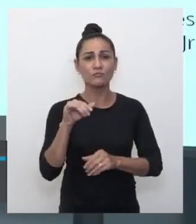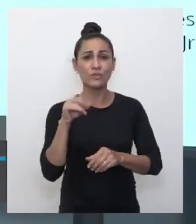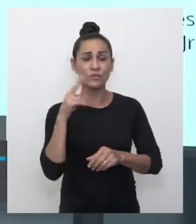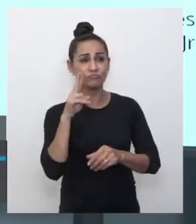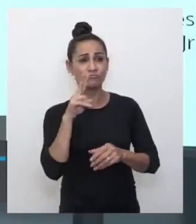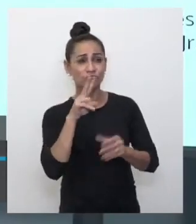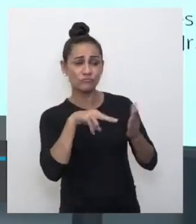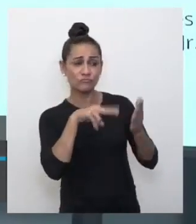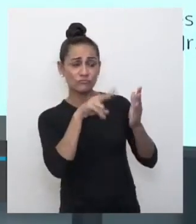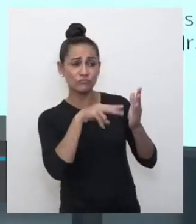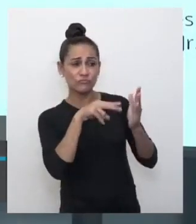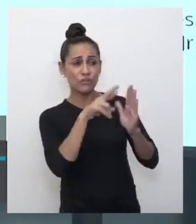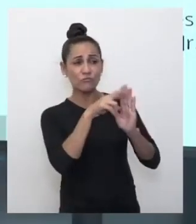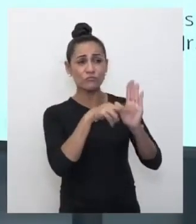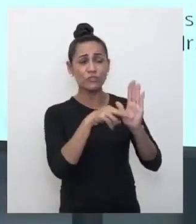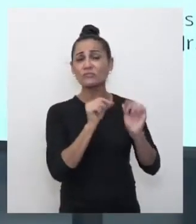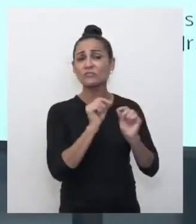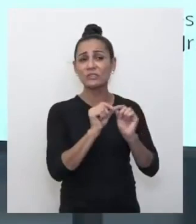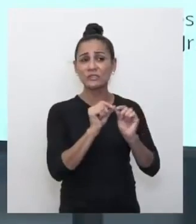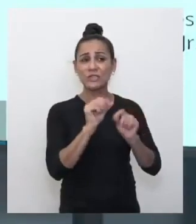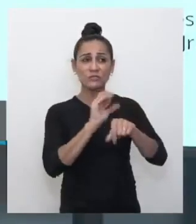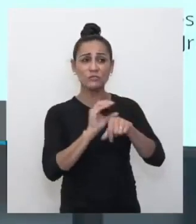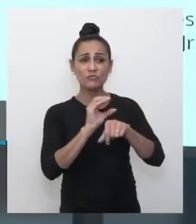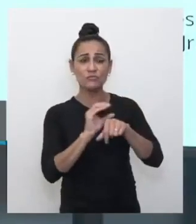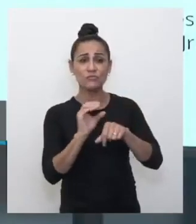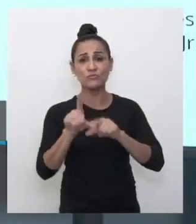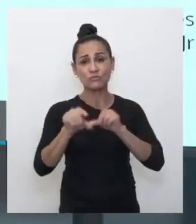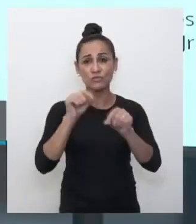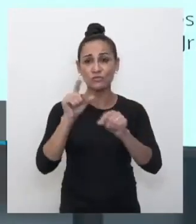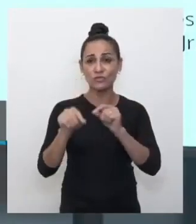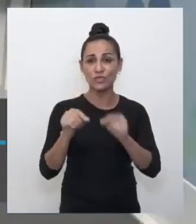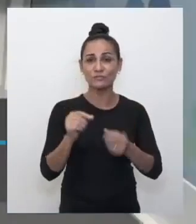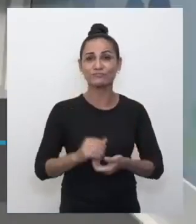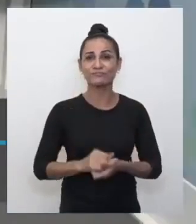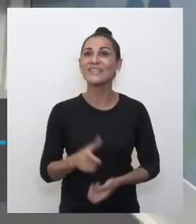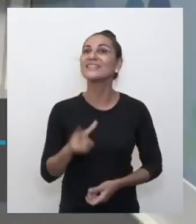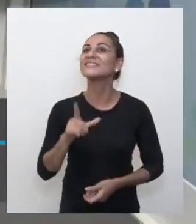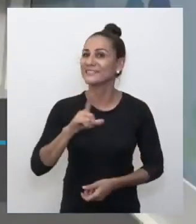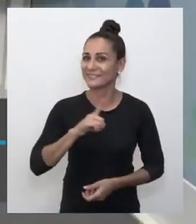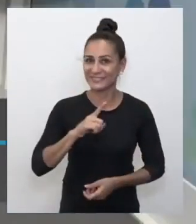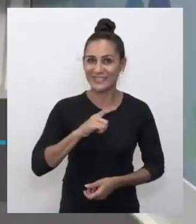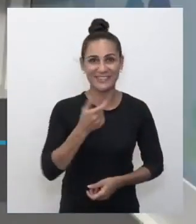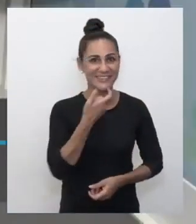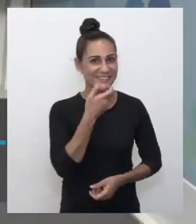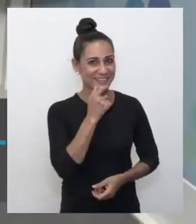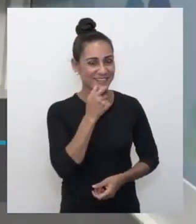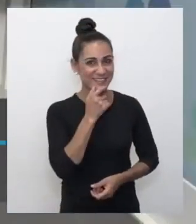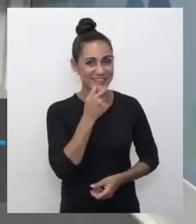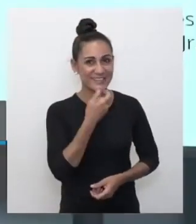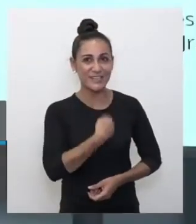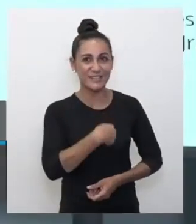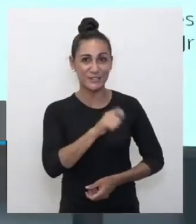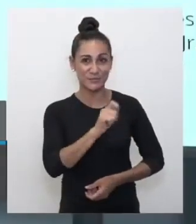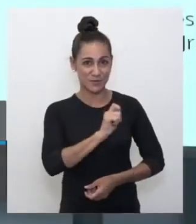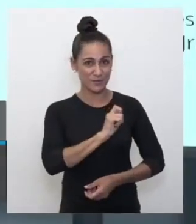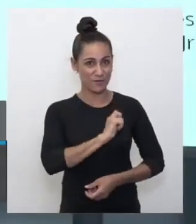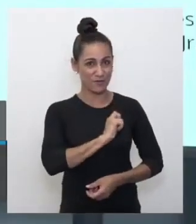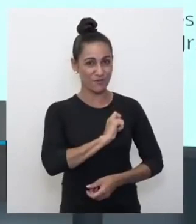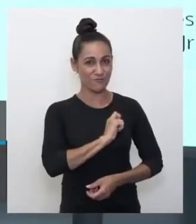para oferecer. Mas normalmente nós temos inglês, espanhol, italiano,